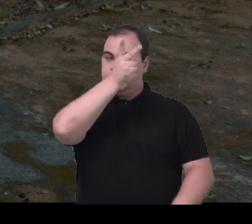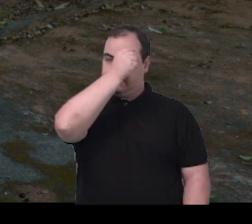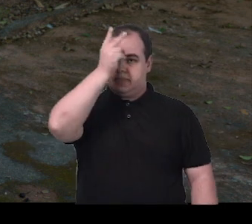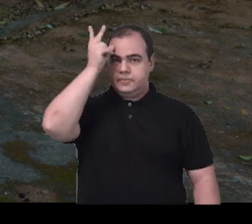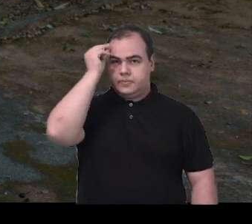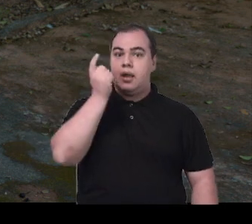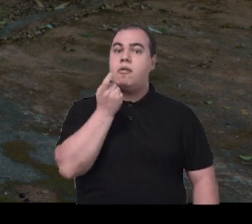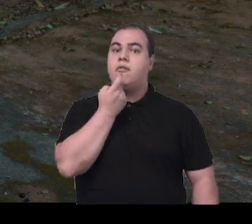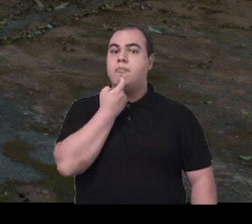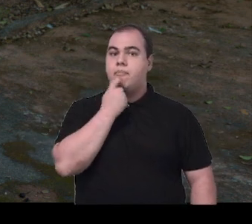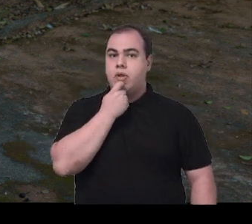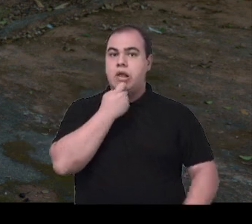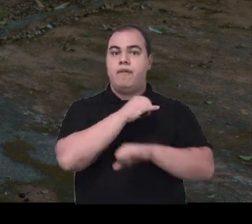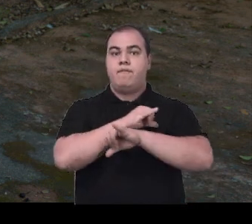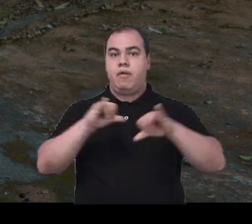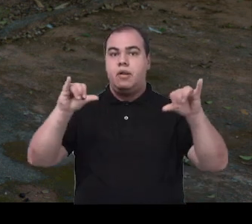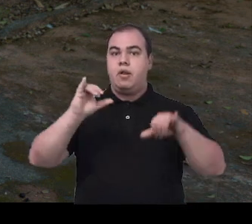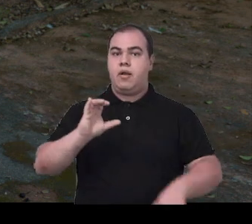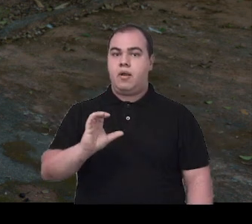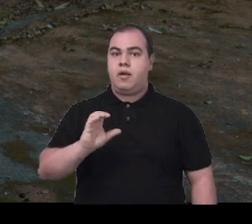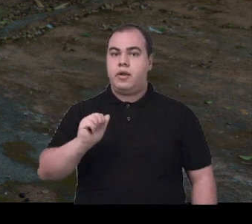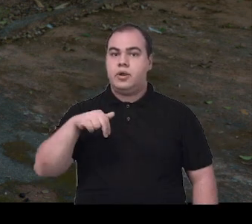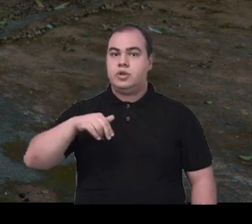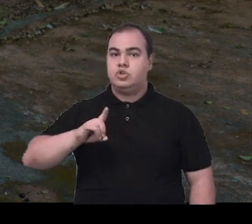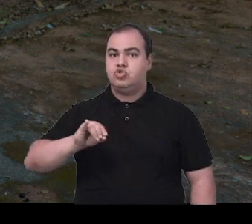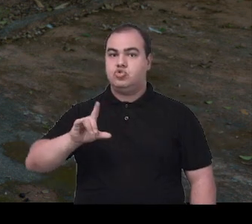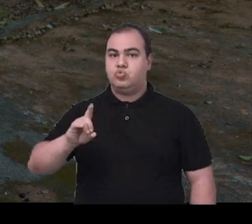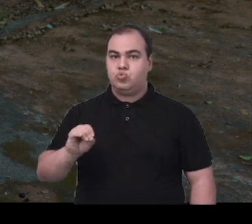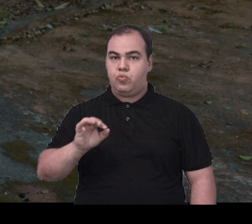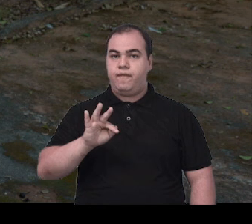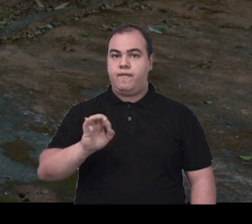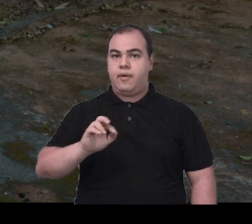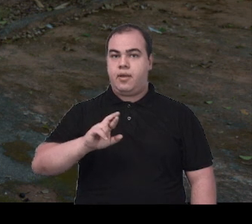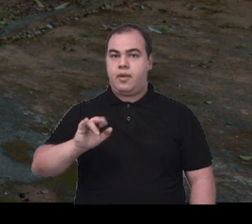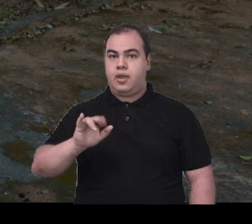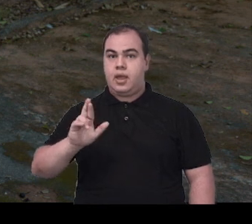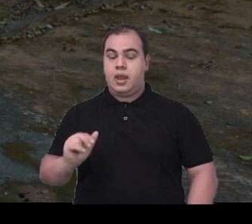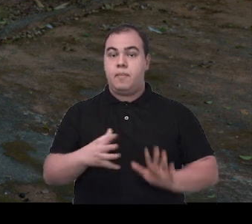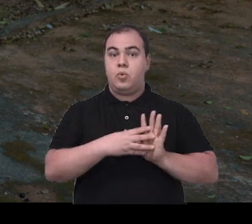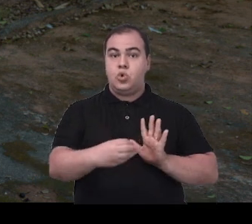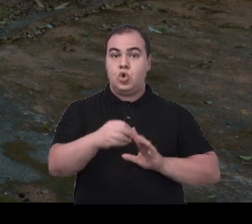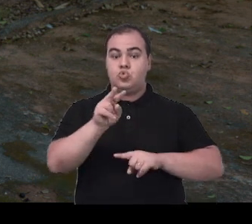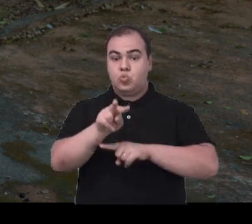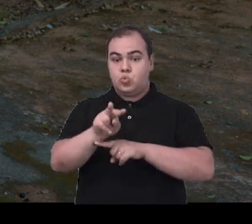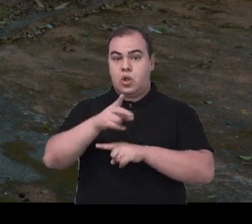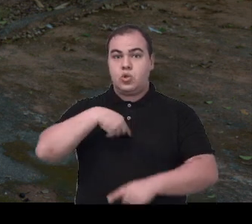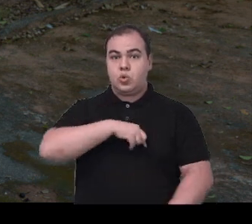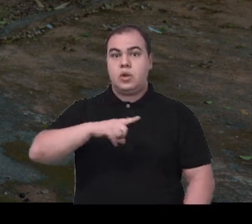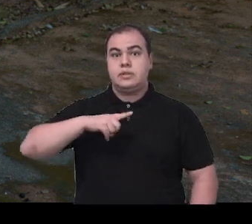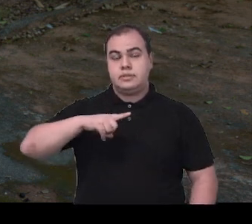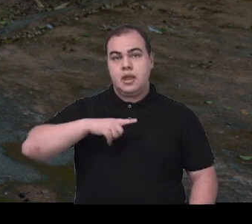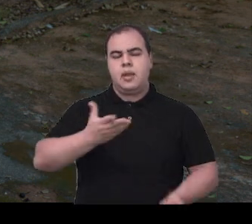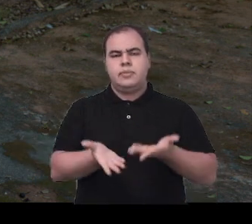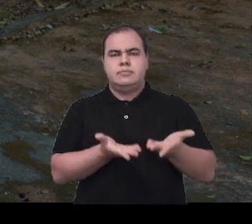de Campinas, especificamente falando do Cândido Ferreira, por conta do modelo de cuidado que nós temos. Então, os